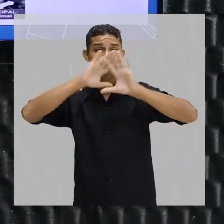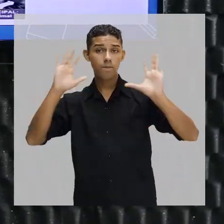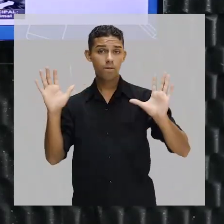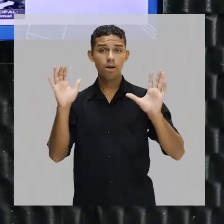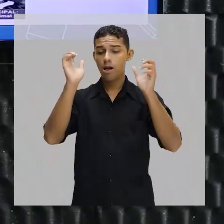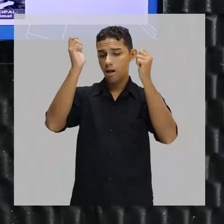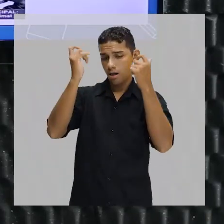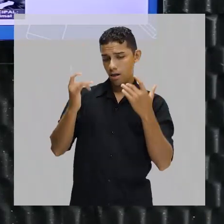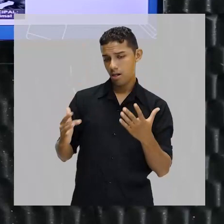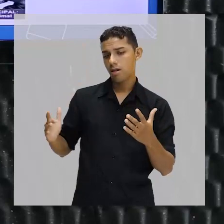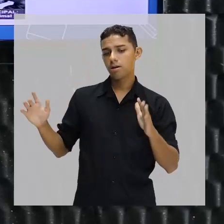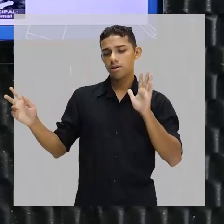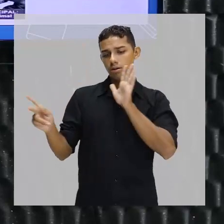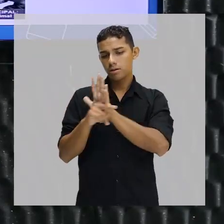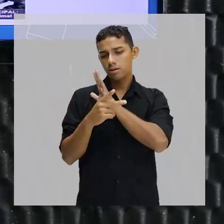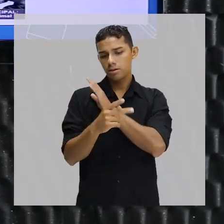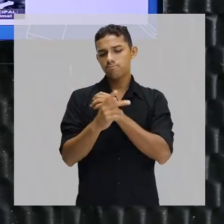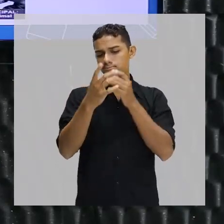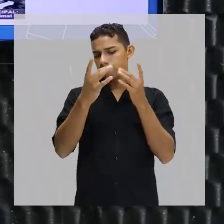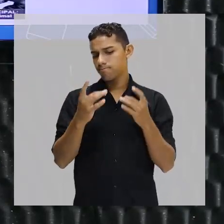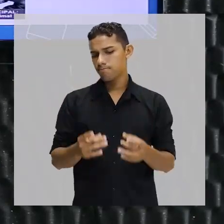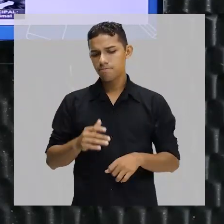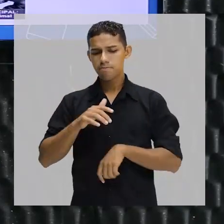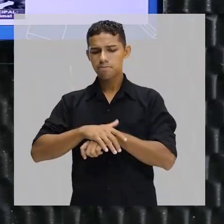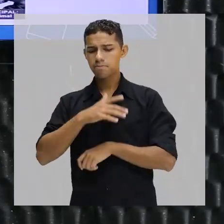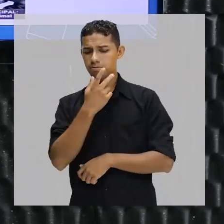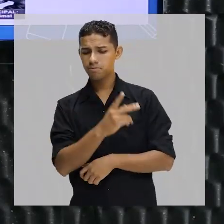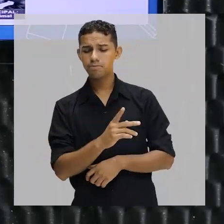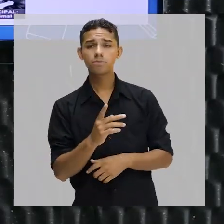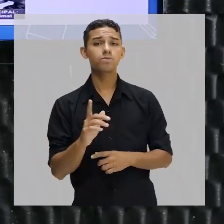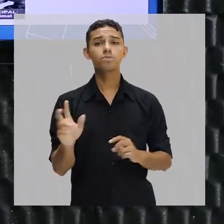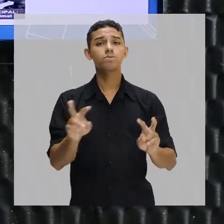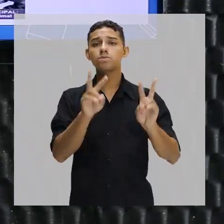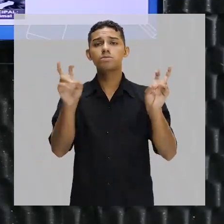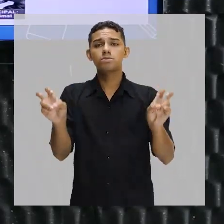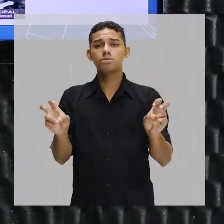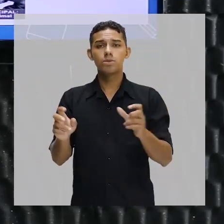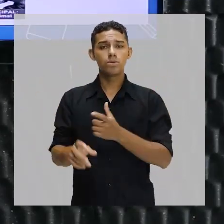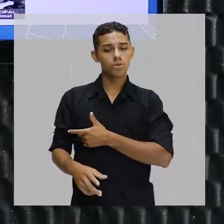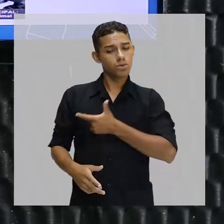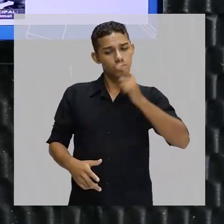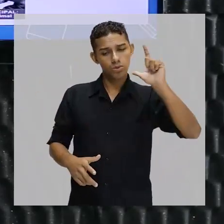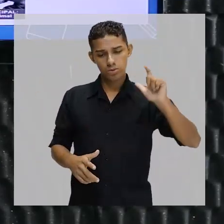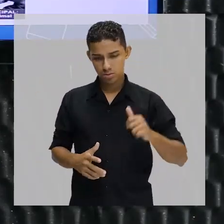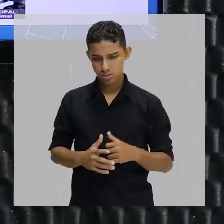se sobressair, uma vai se destacar mais em relação a outras, né?